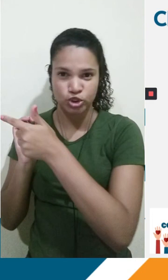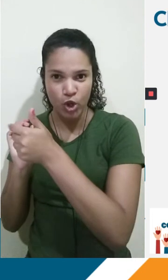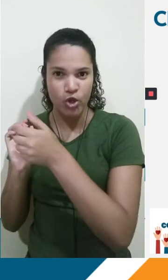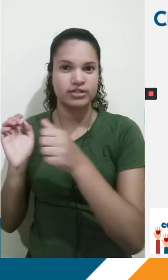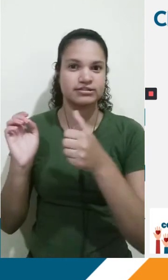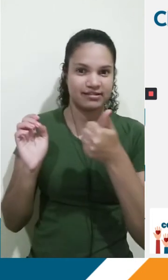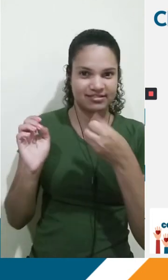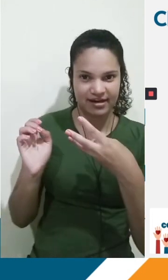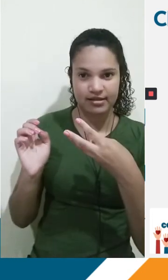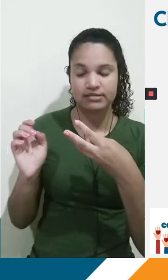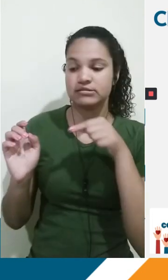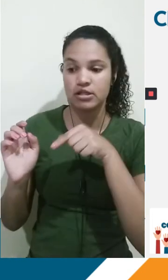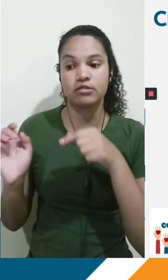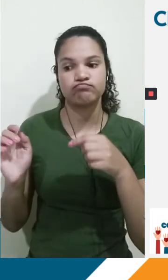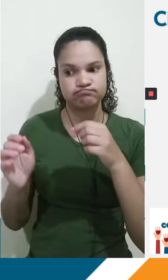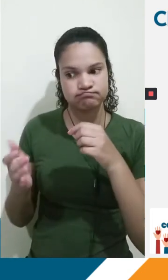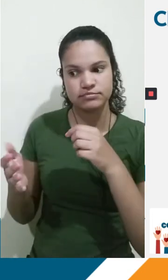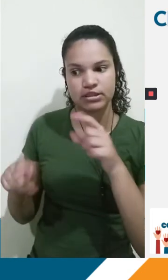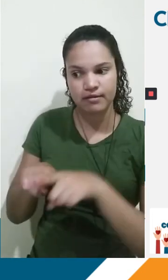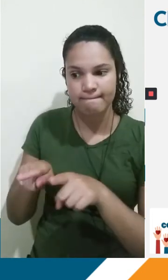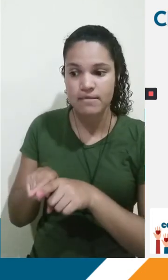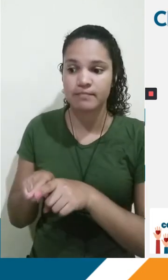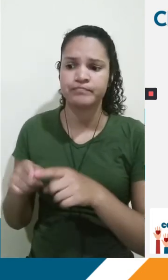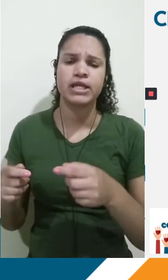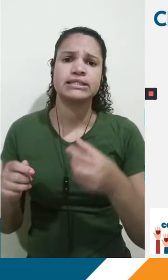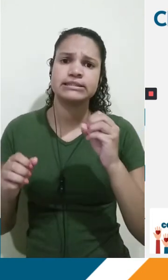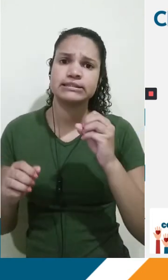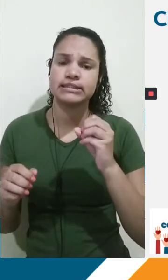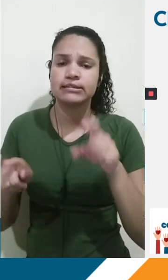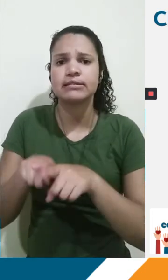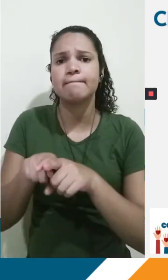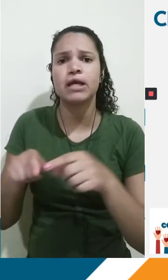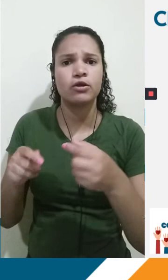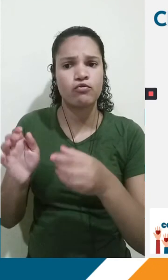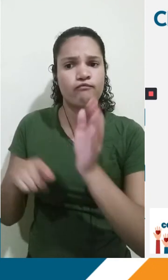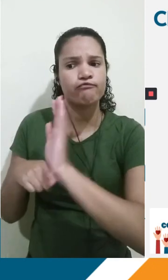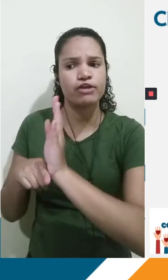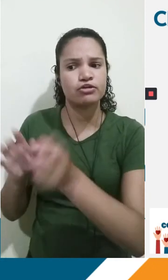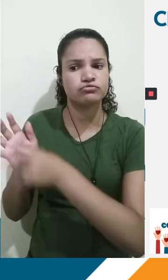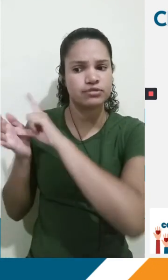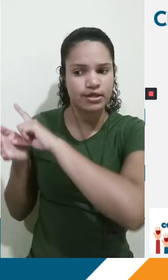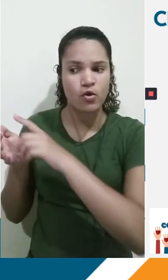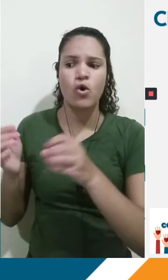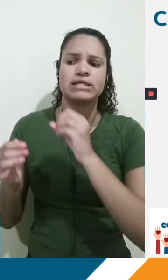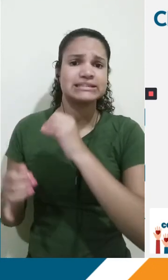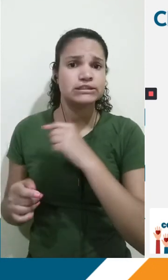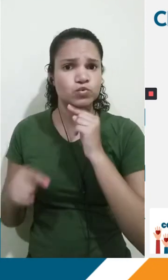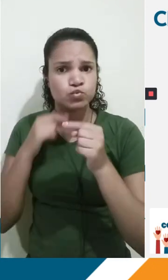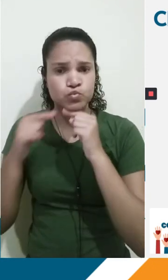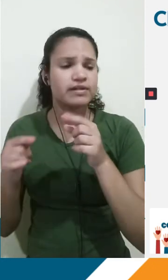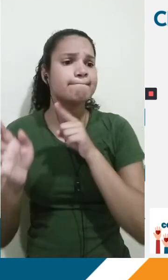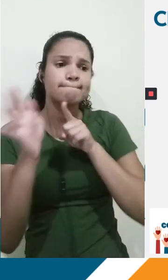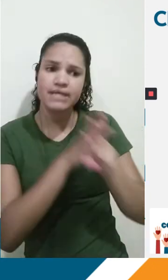esse tema, e do vídeo anterior também. E qualquer dúvida, tire essas dúvidas com seu mediador, seu